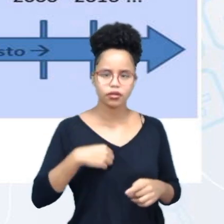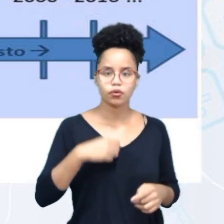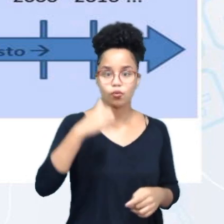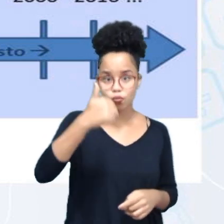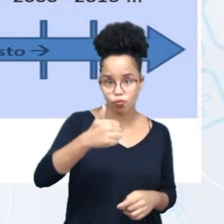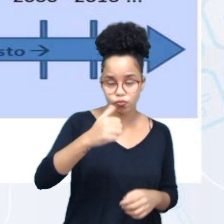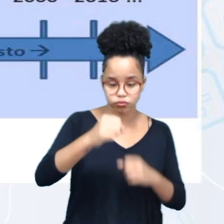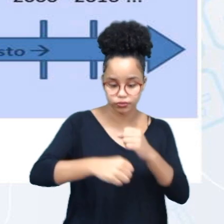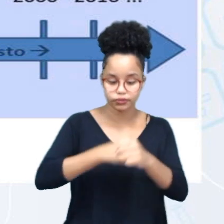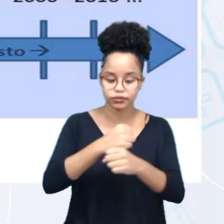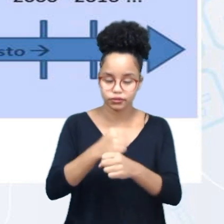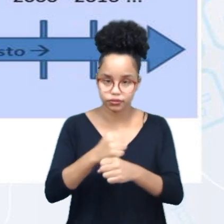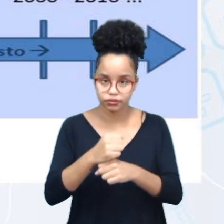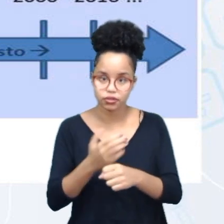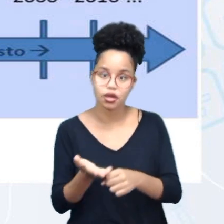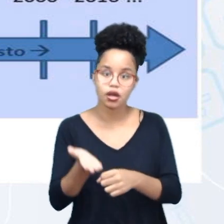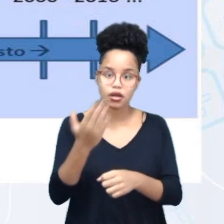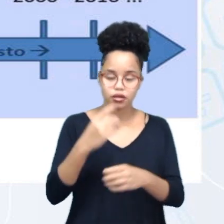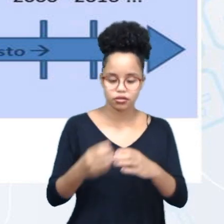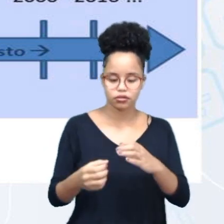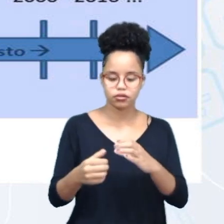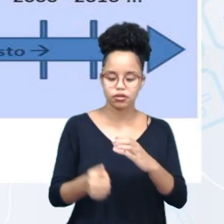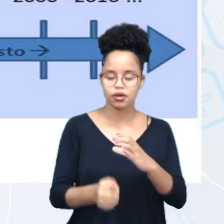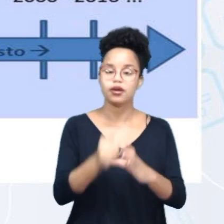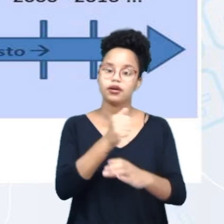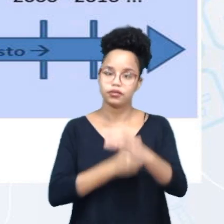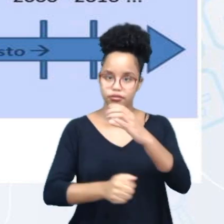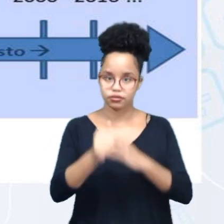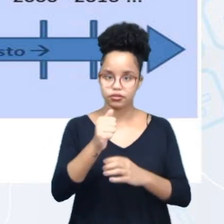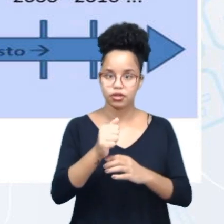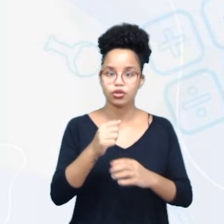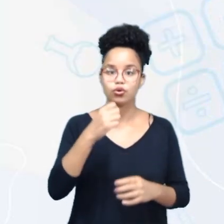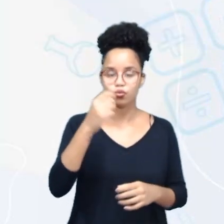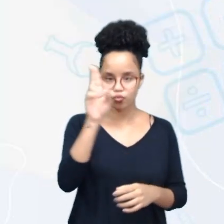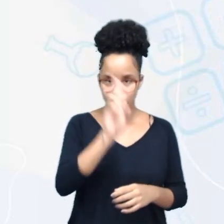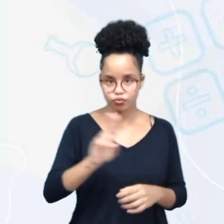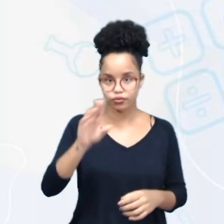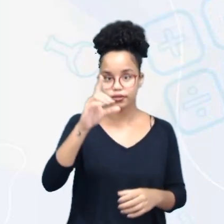Cristo, aí a gente usa a sigla DC.